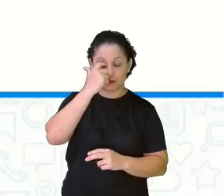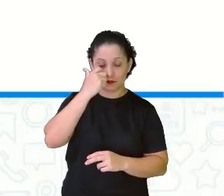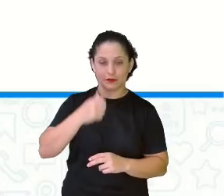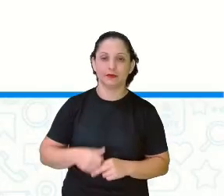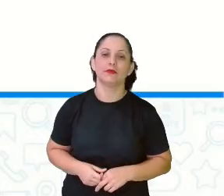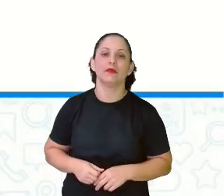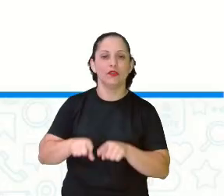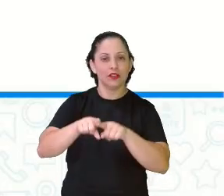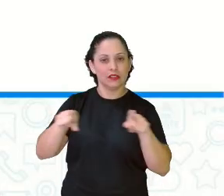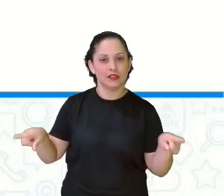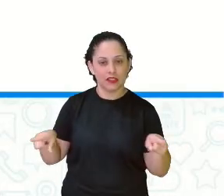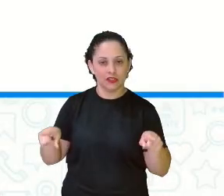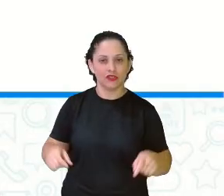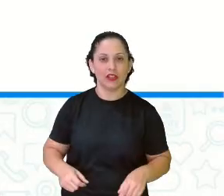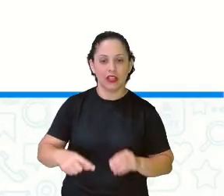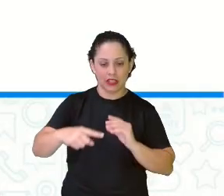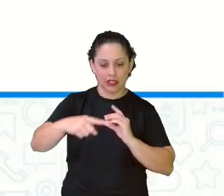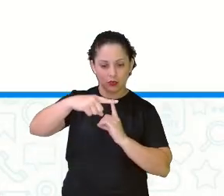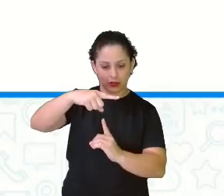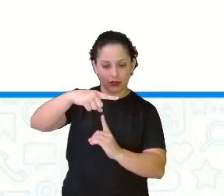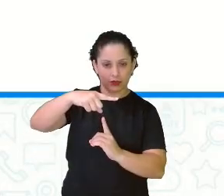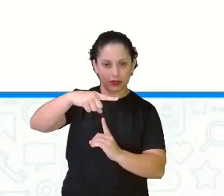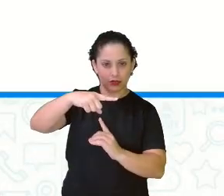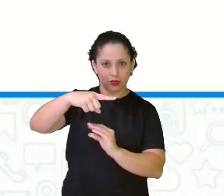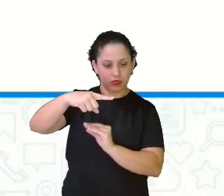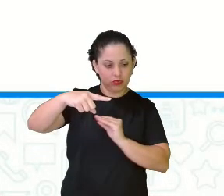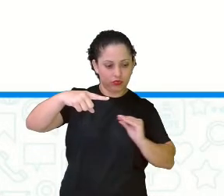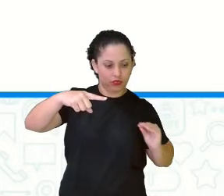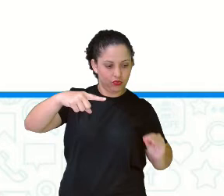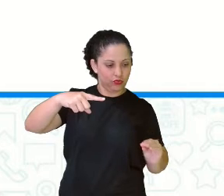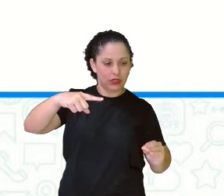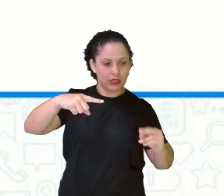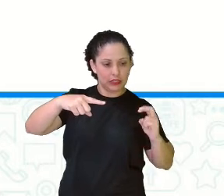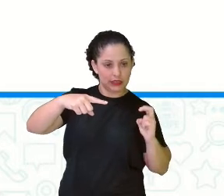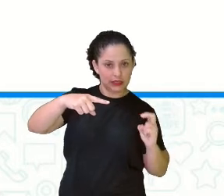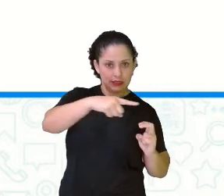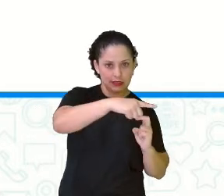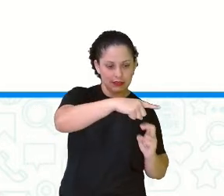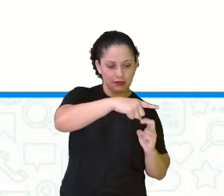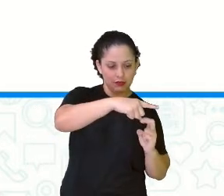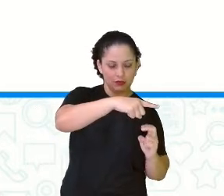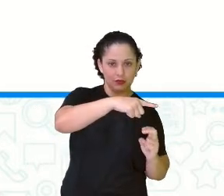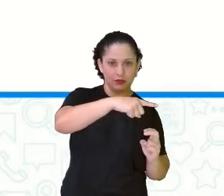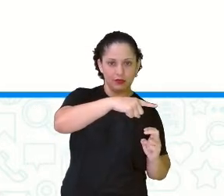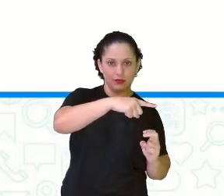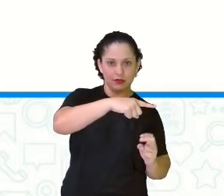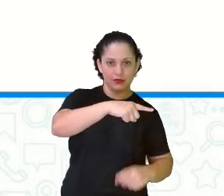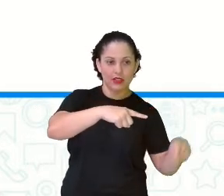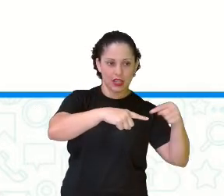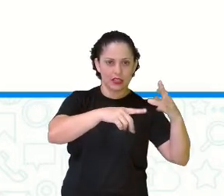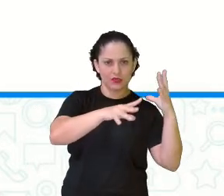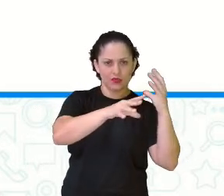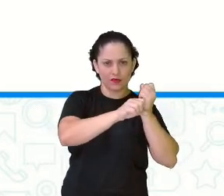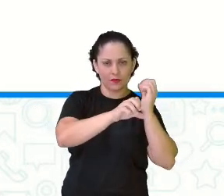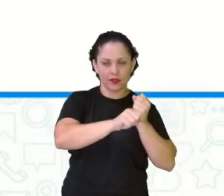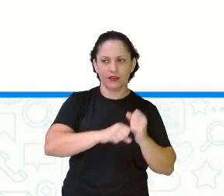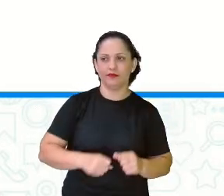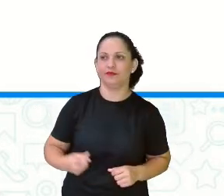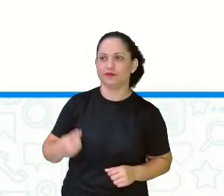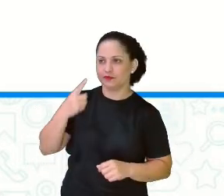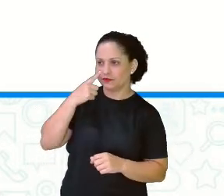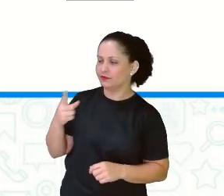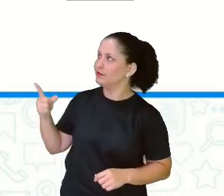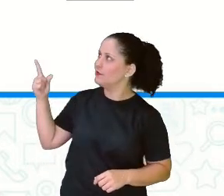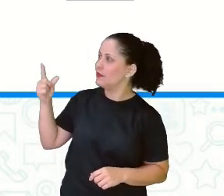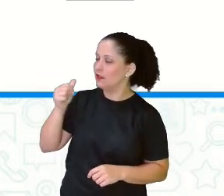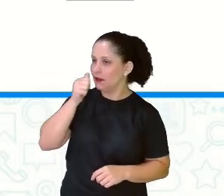repete o numerador, o denominador. Não tem mistério. Olha aí. Renato percorreu de